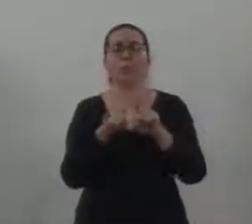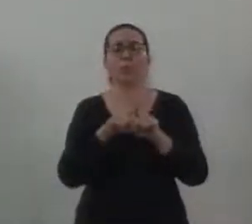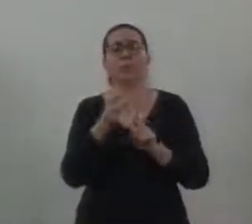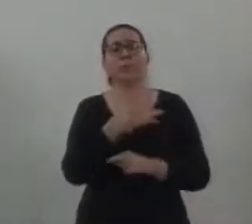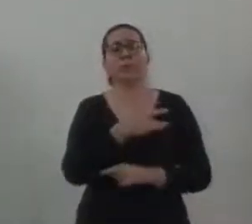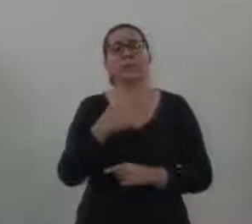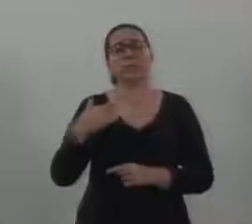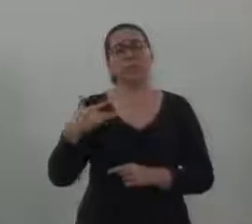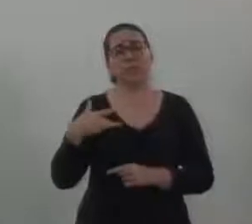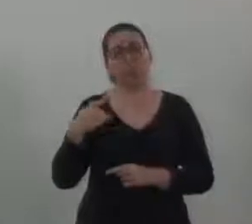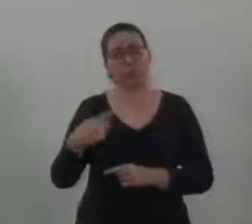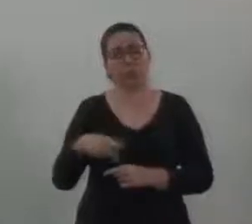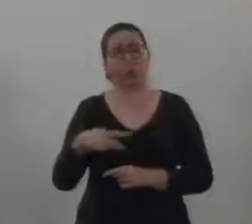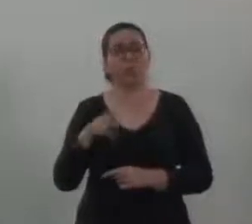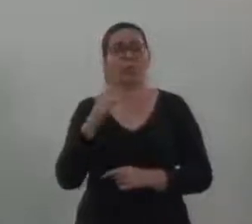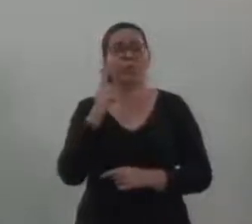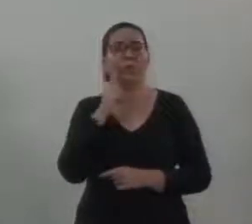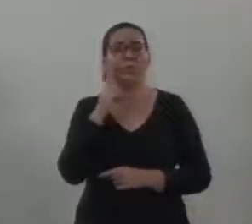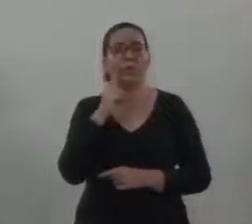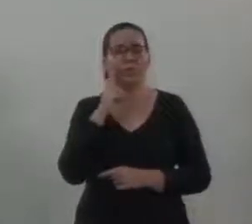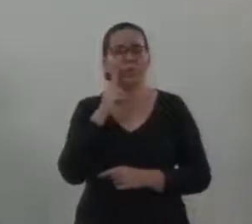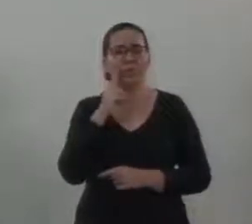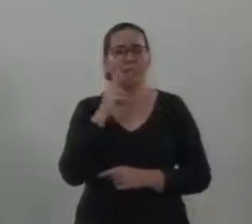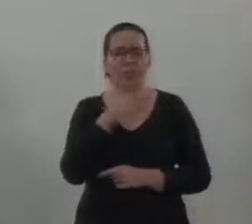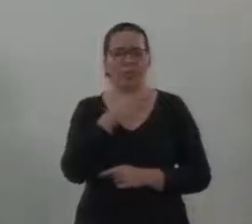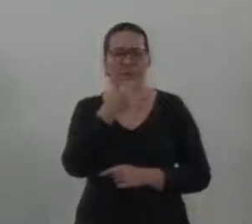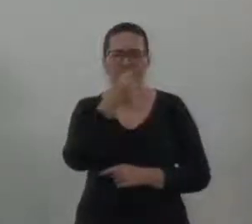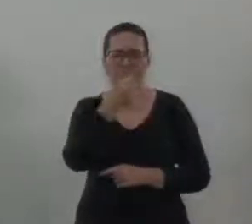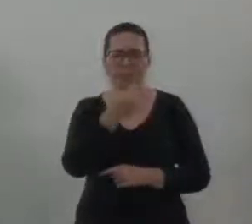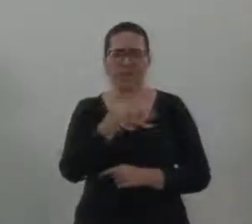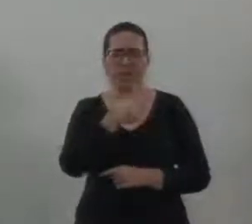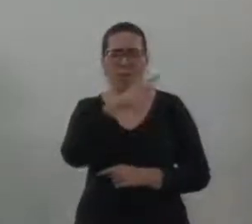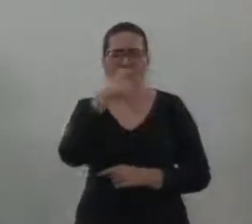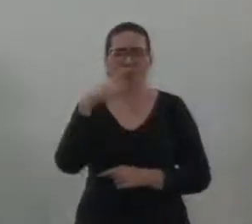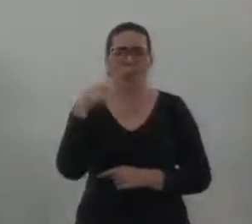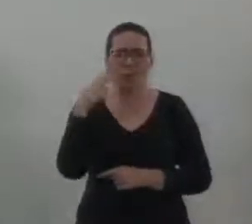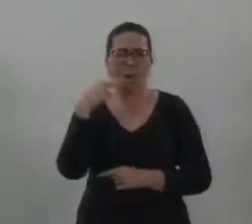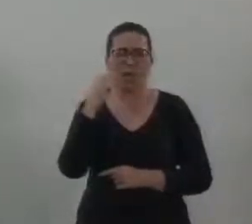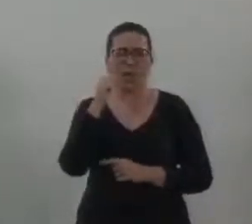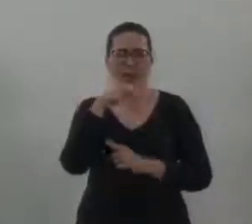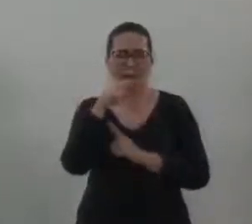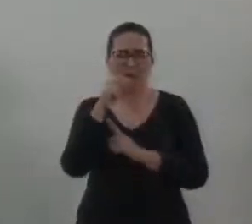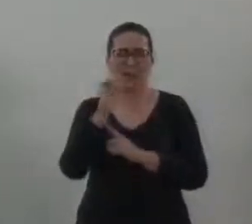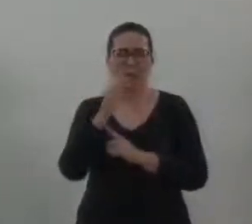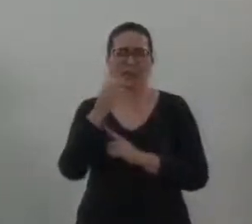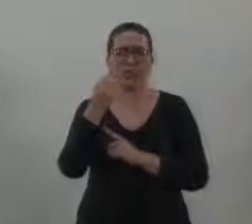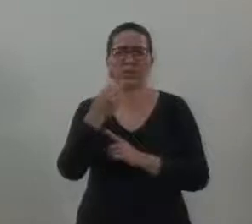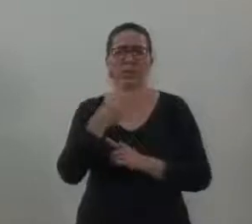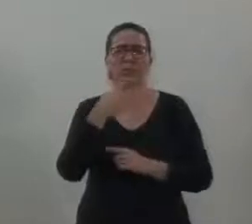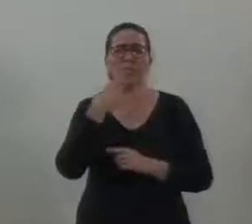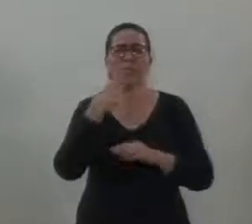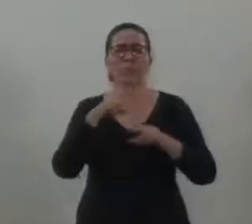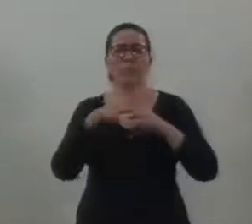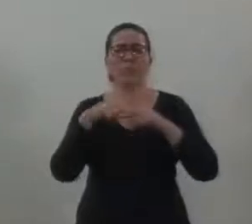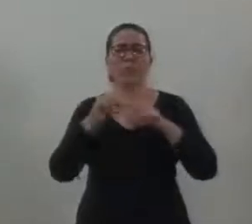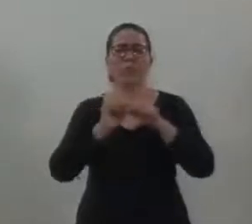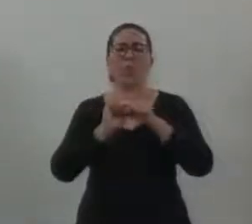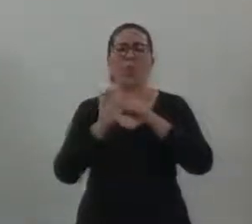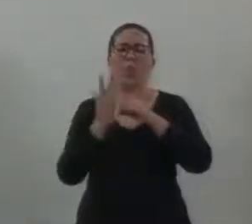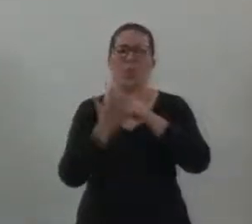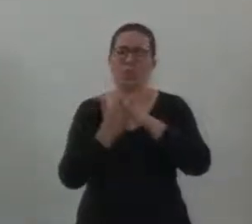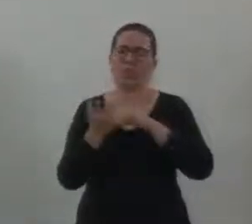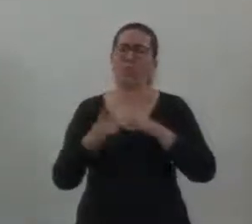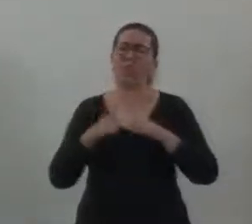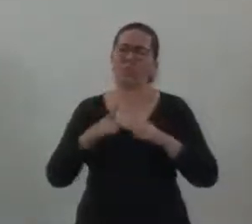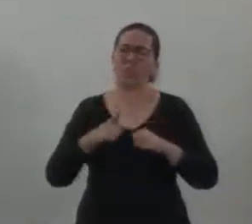saúde na nossa cidade, né? Foi bem lembrado aí por outros vereadores, pela vereadora Ana, a questão da Covid, ela ainda